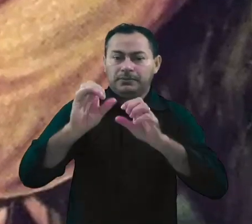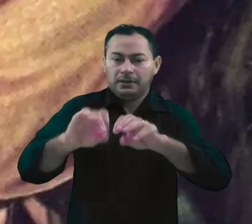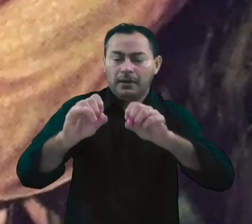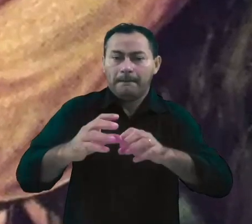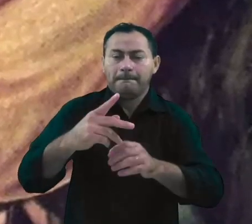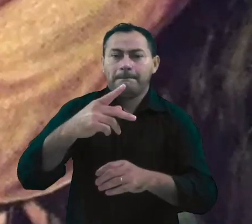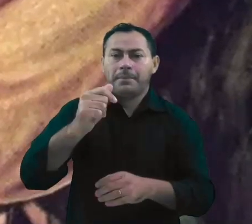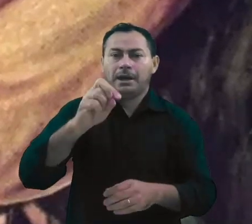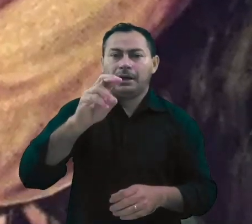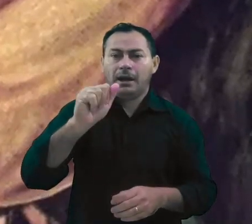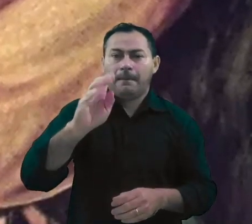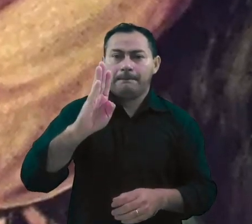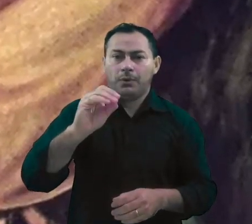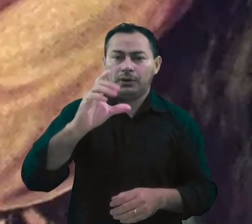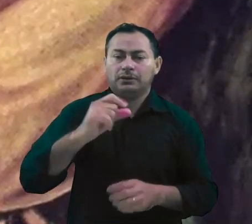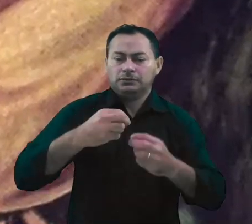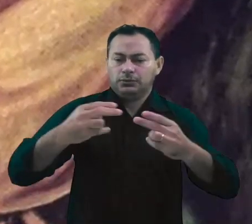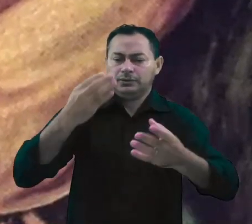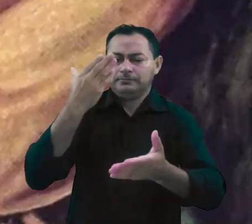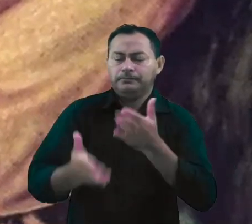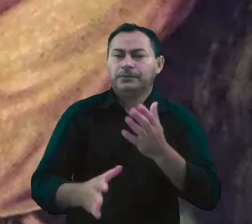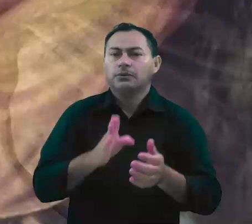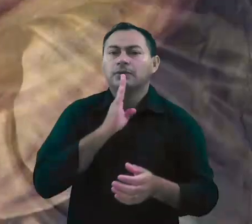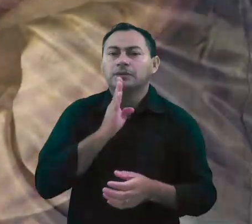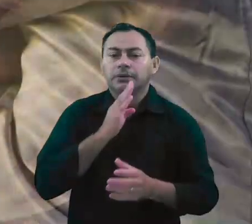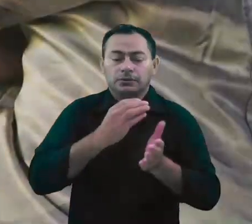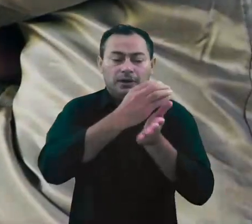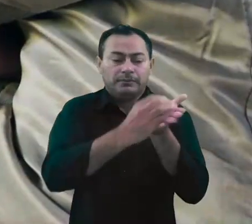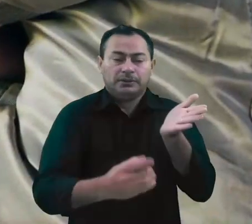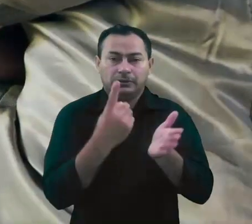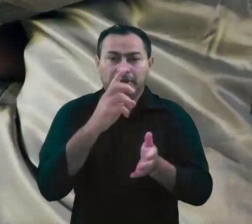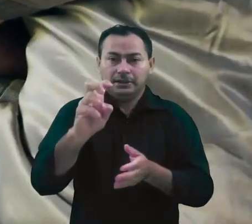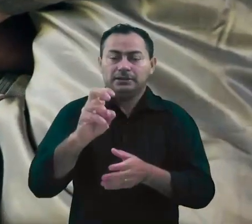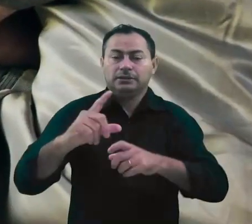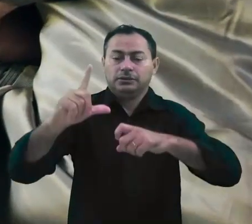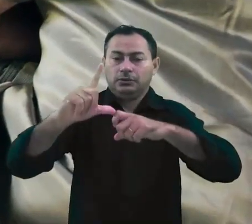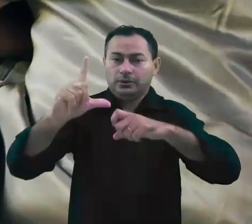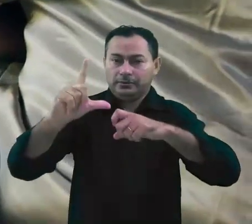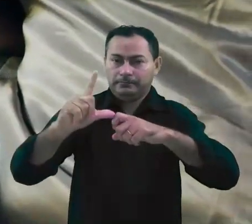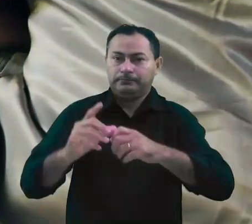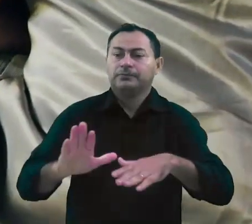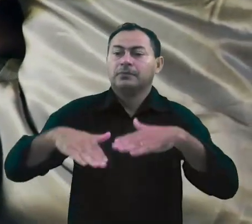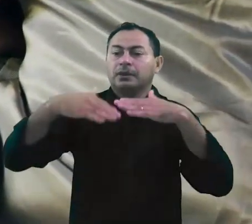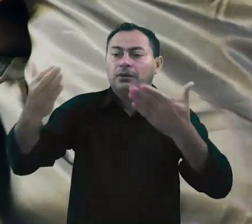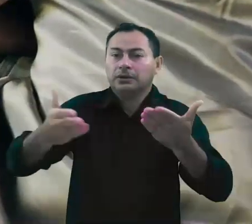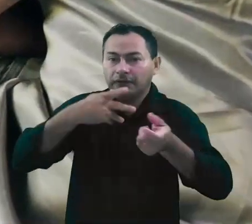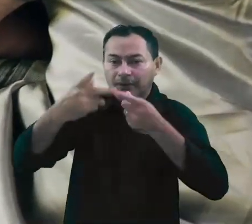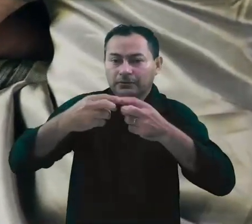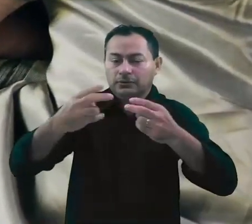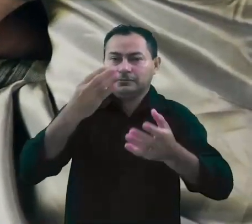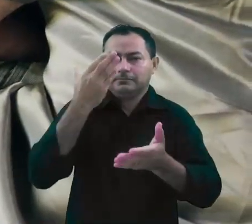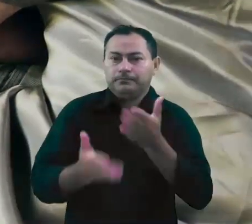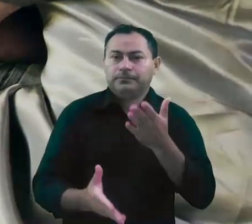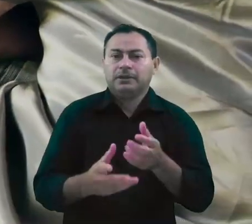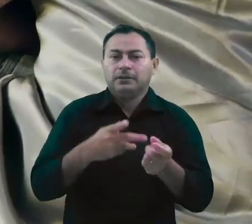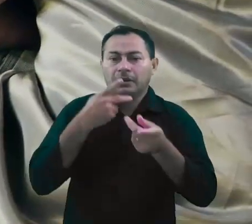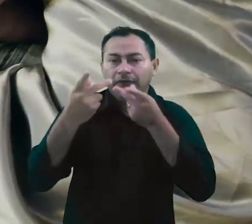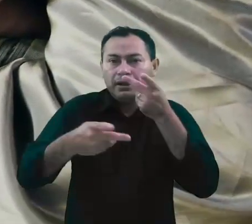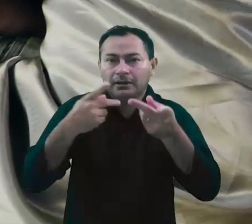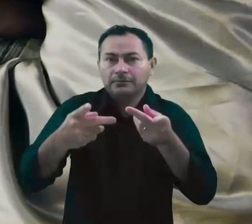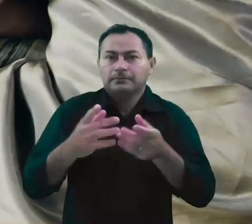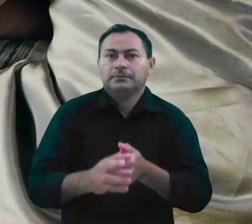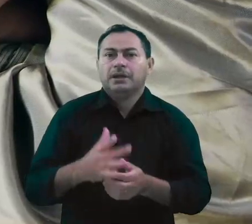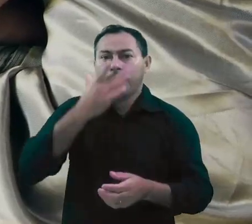Jesus ensinou a parábola das coisas perdidas, como chamamos o capítulo 15 de Lucas. Quando falamos coisas perdidas,